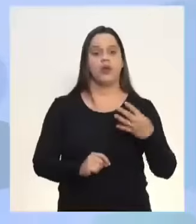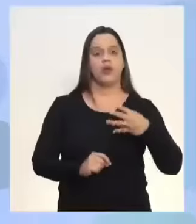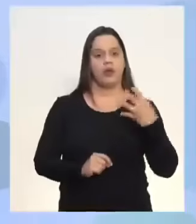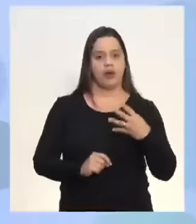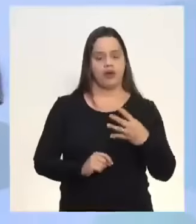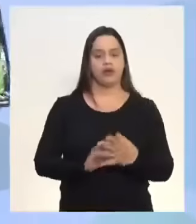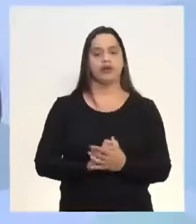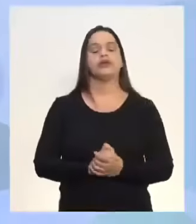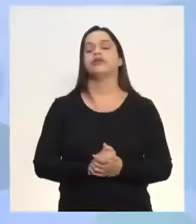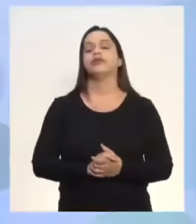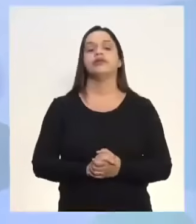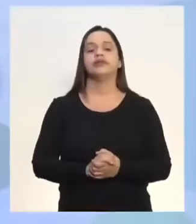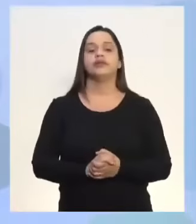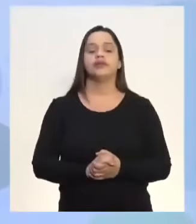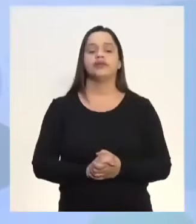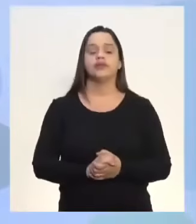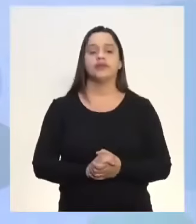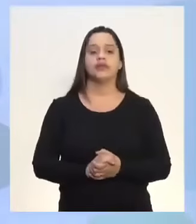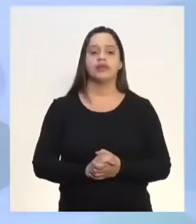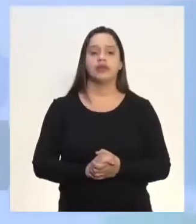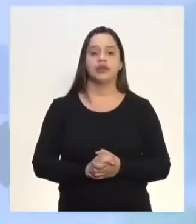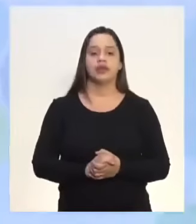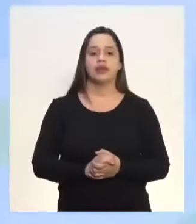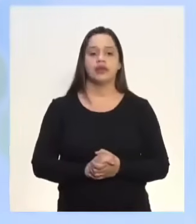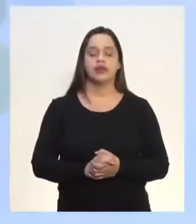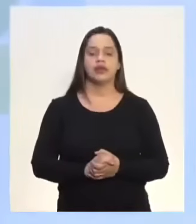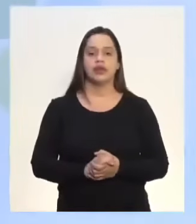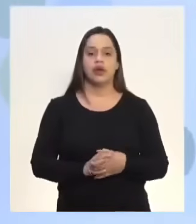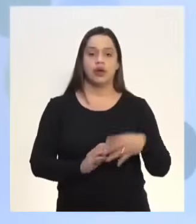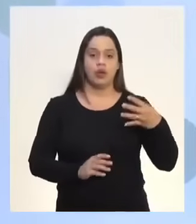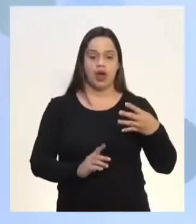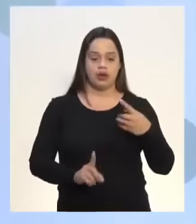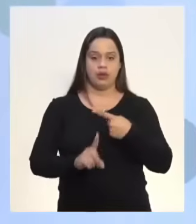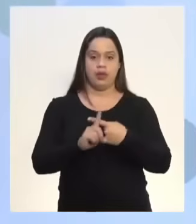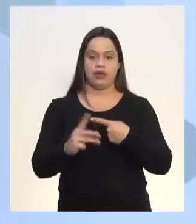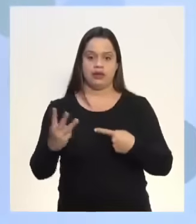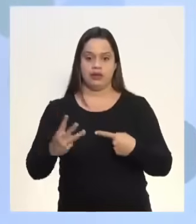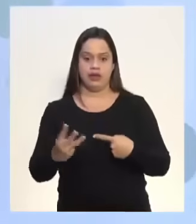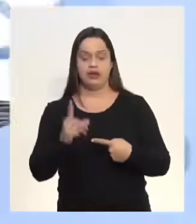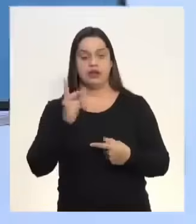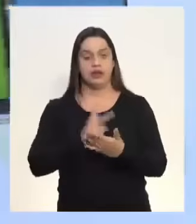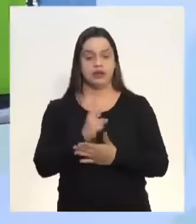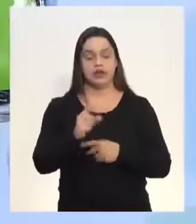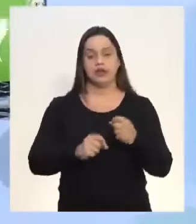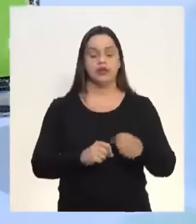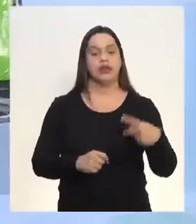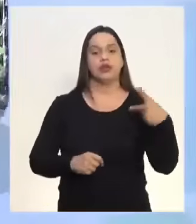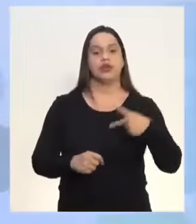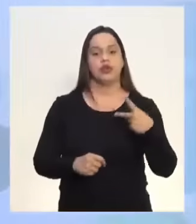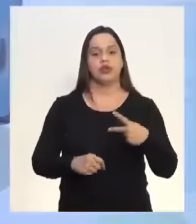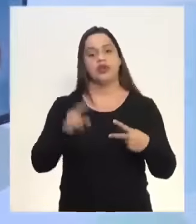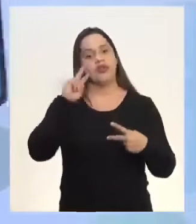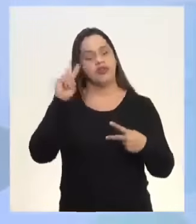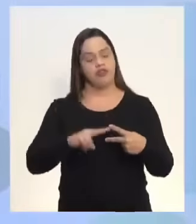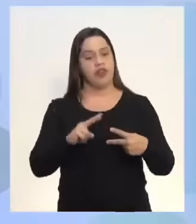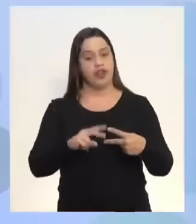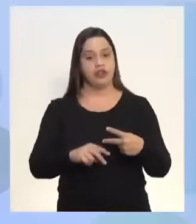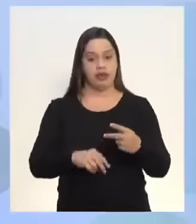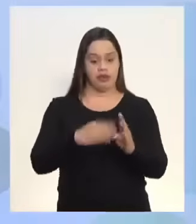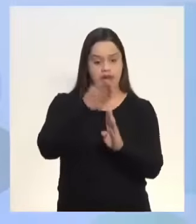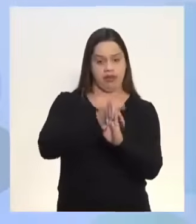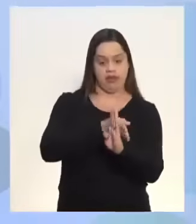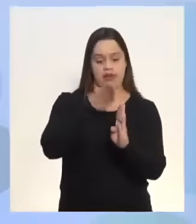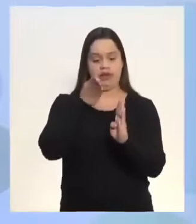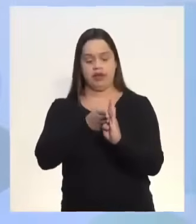Ó, vou pegar aquele de lado aqui, ó. O 4 e o 3. Então, são sempre os dois, né? Se você olhar sempre as pontas,